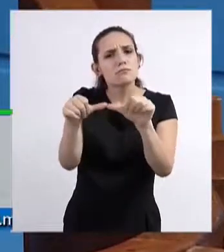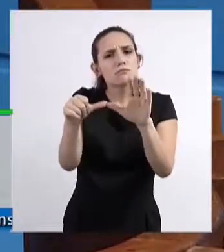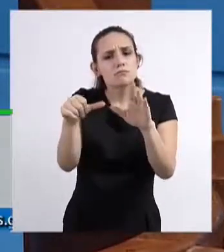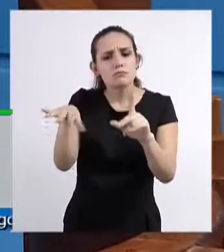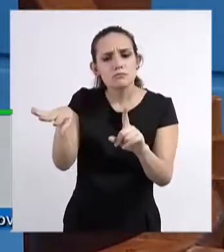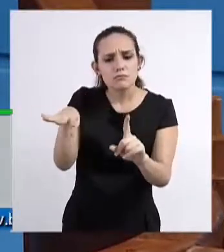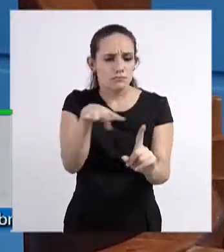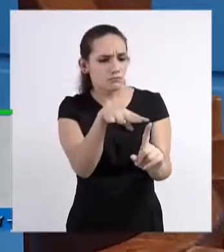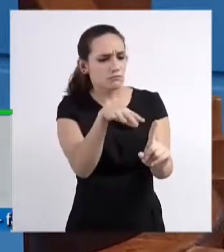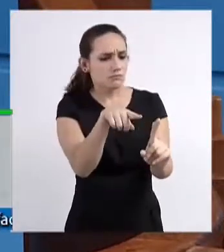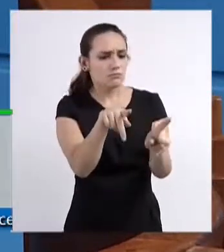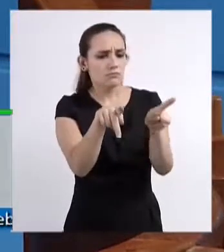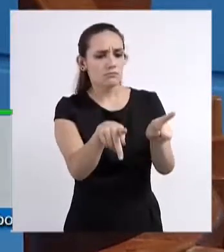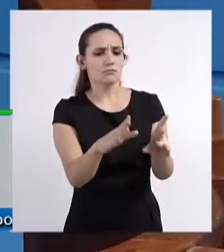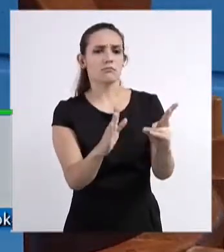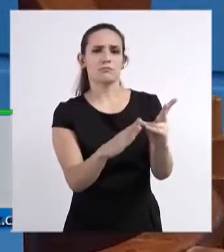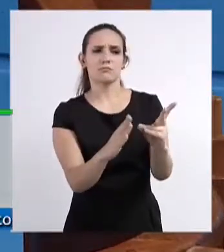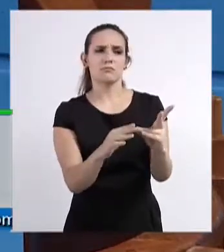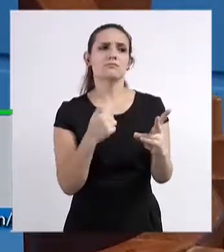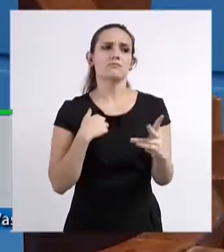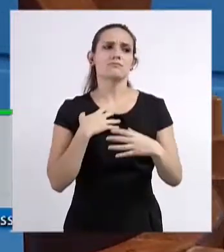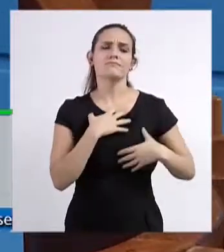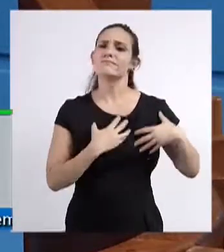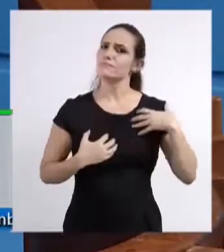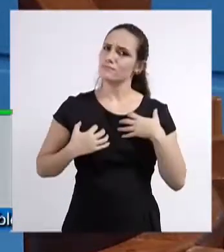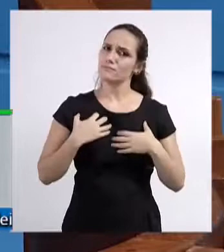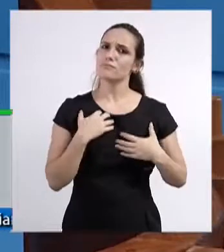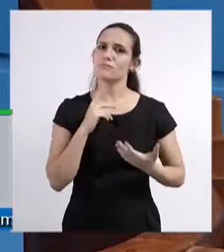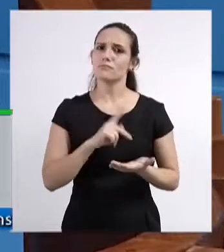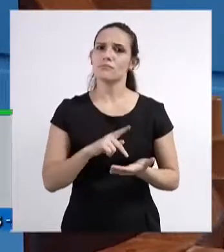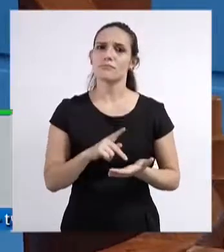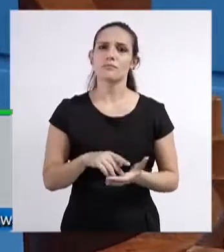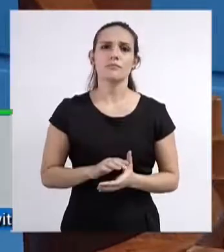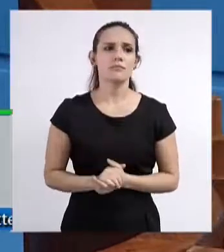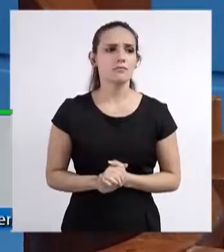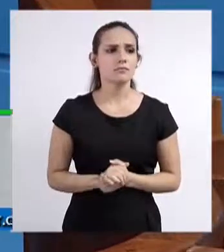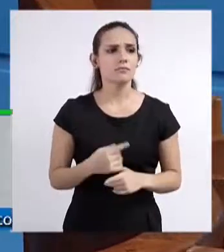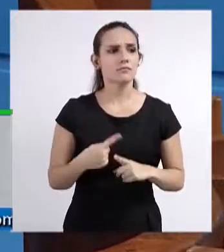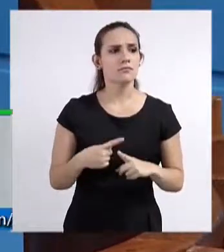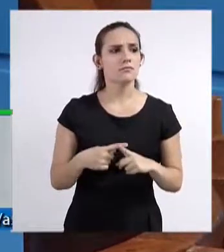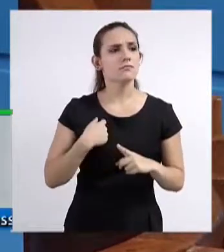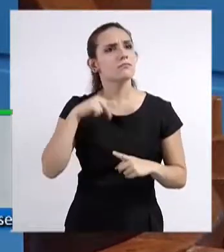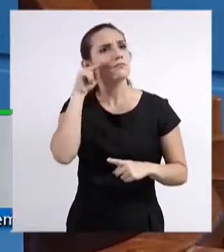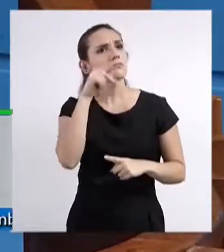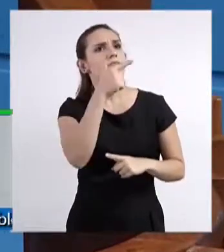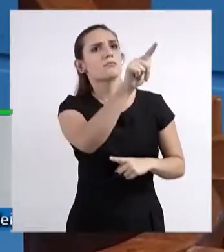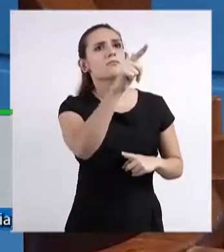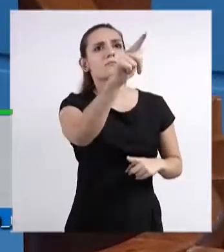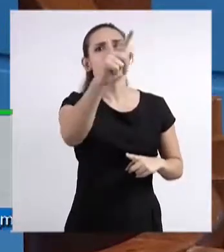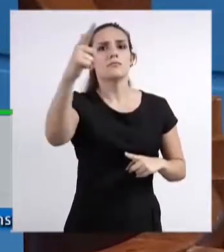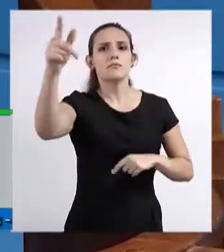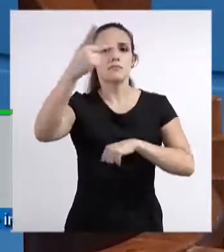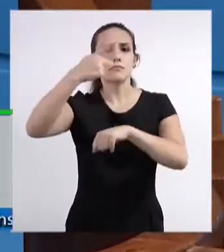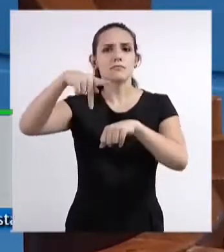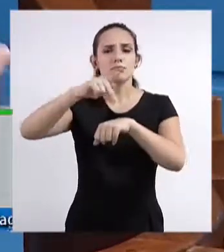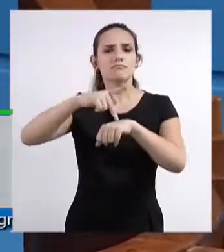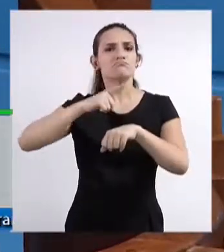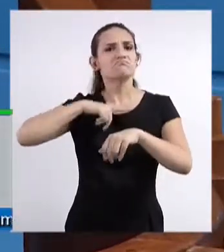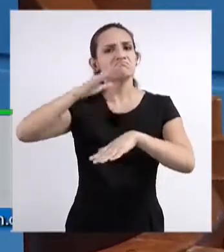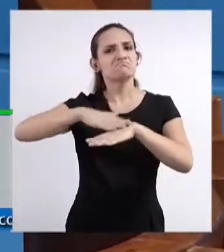os indígenas. Muito me incomoda olhar em outros países a autonomia,